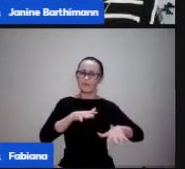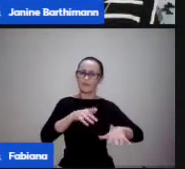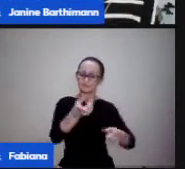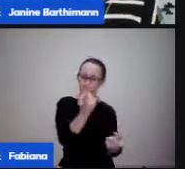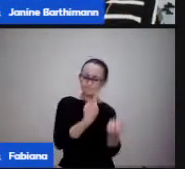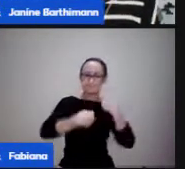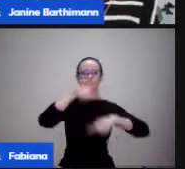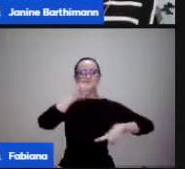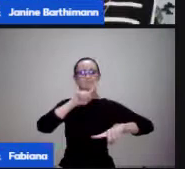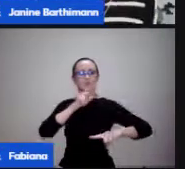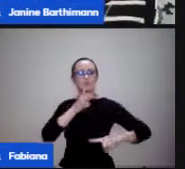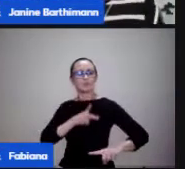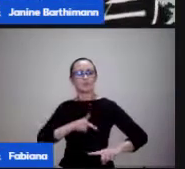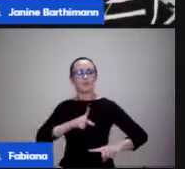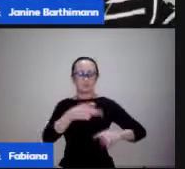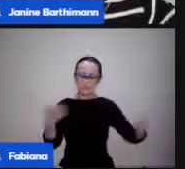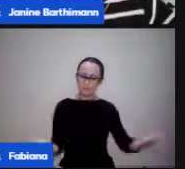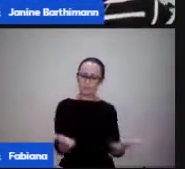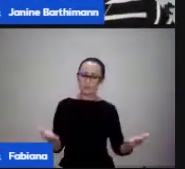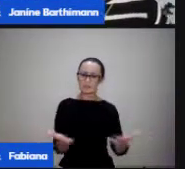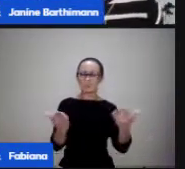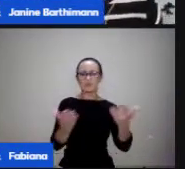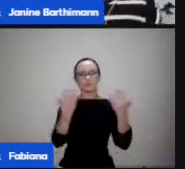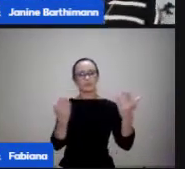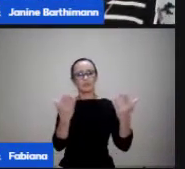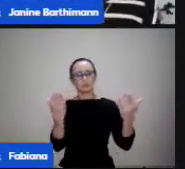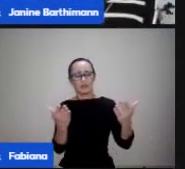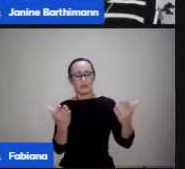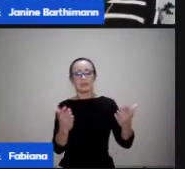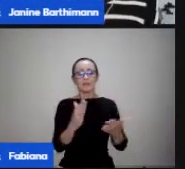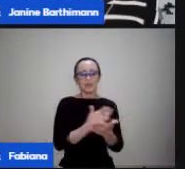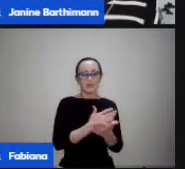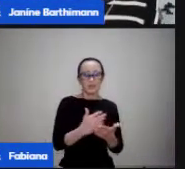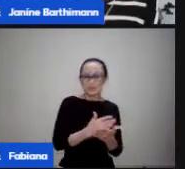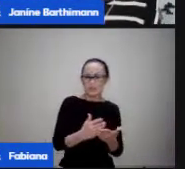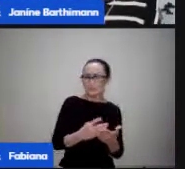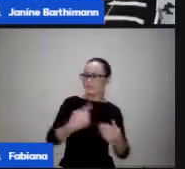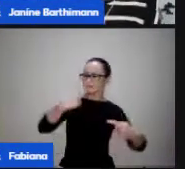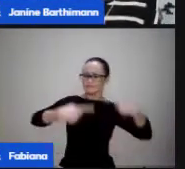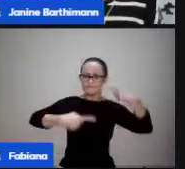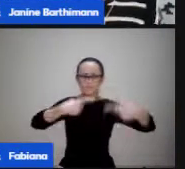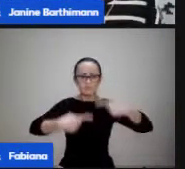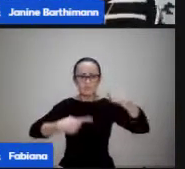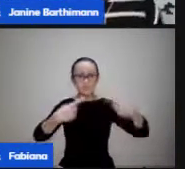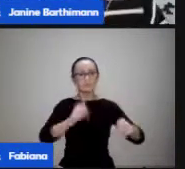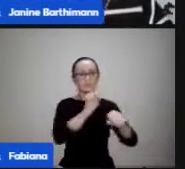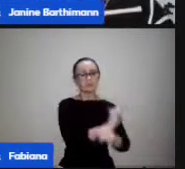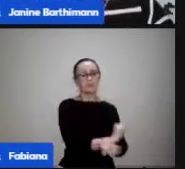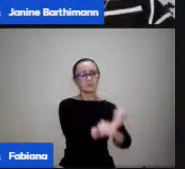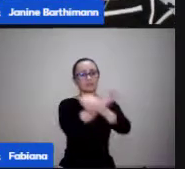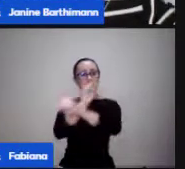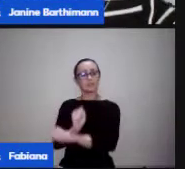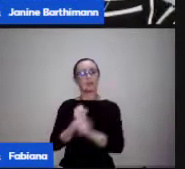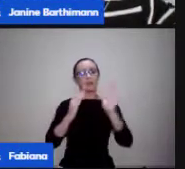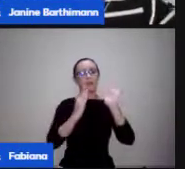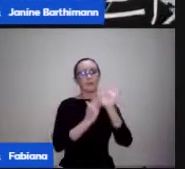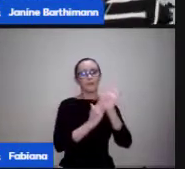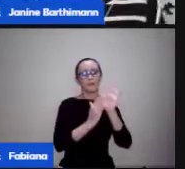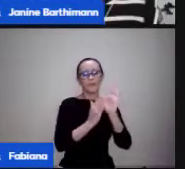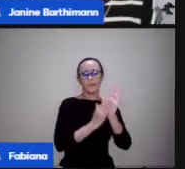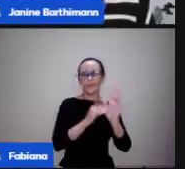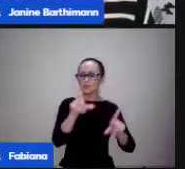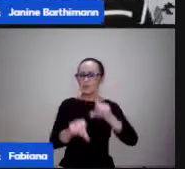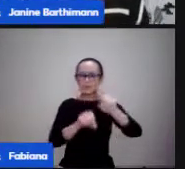transformação, impulsionado por tensões, conflitos, esperanças e propostas